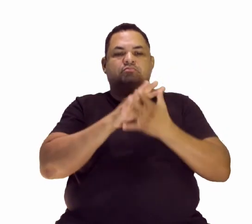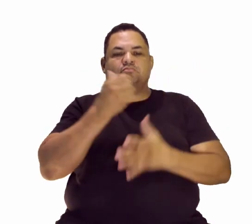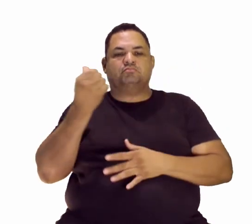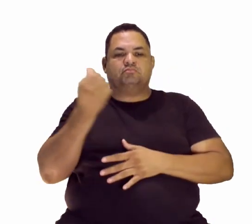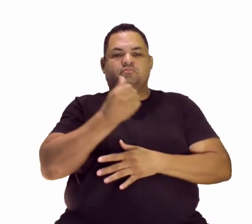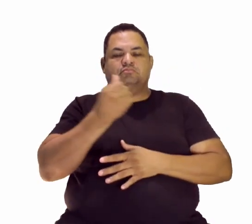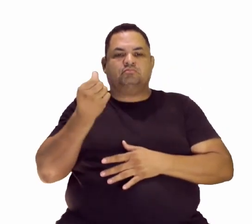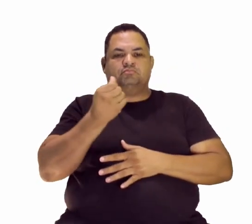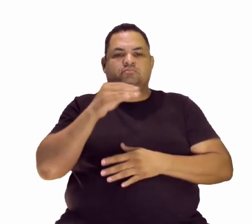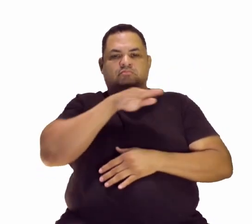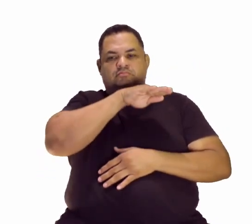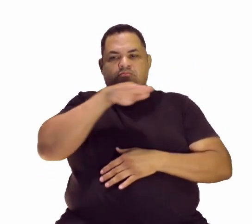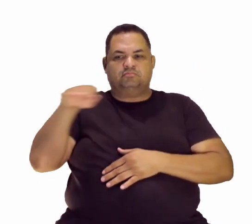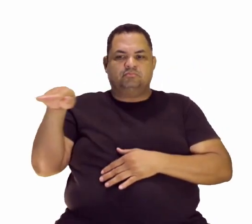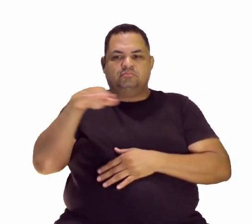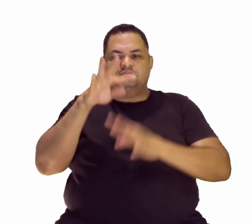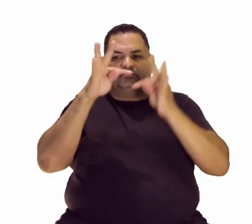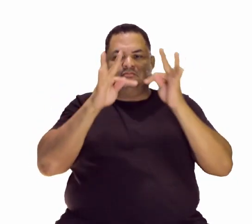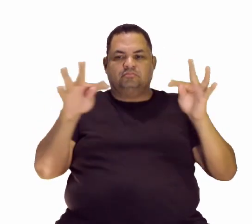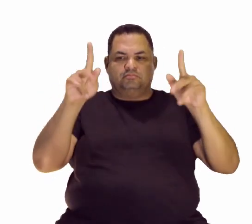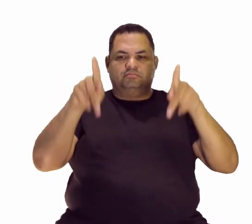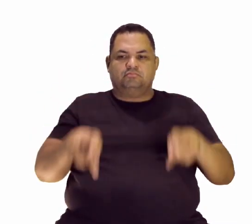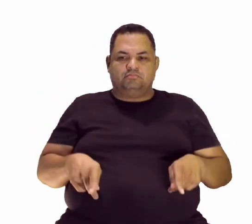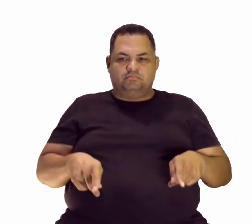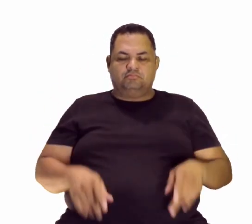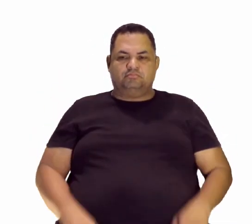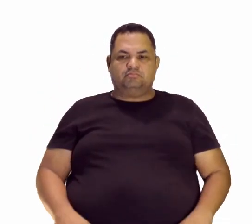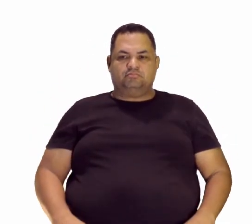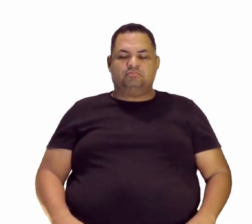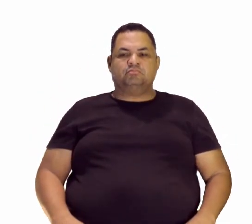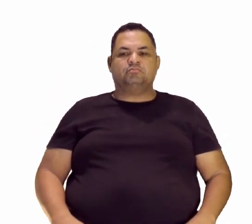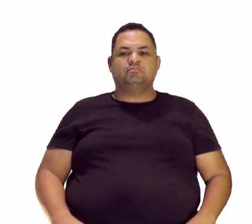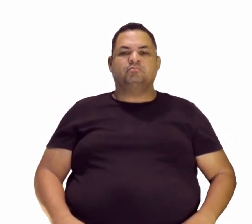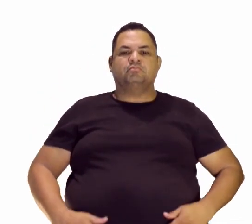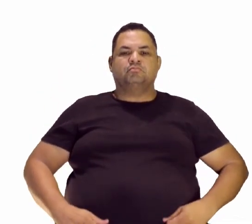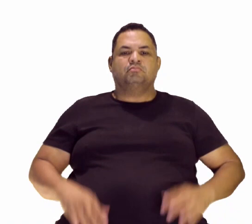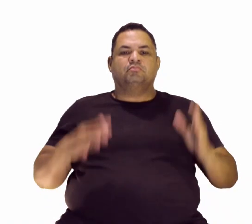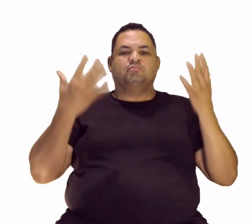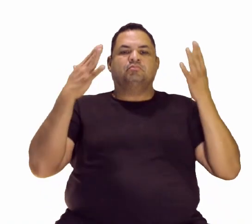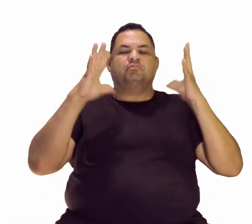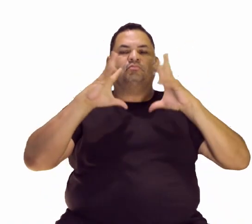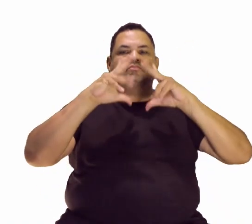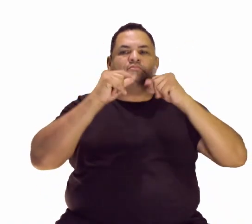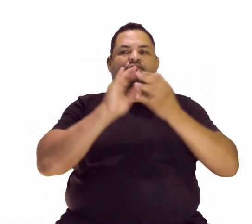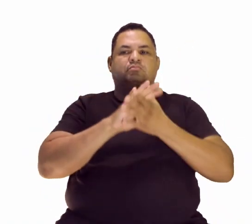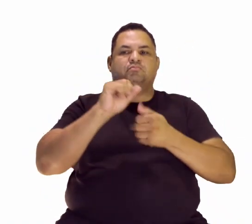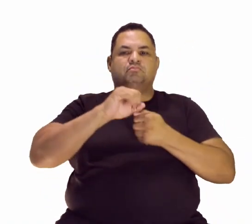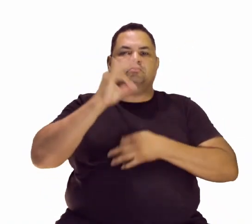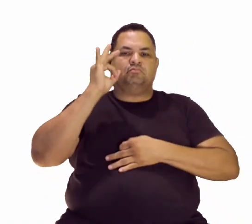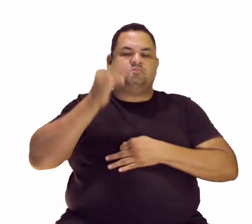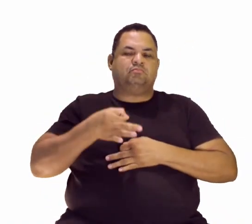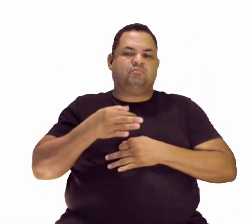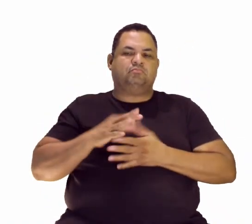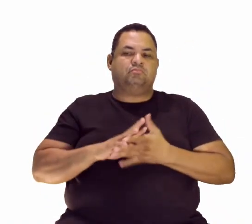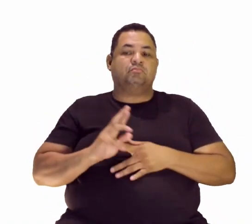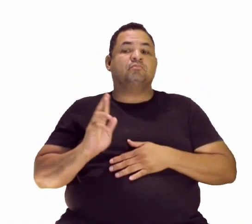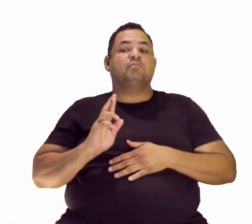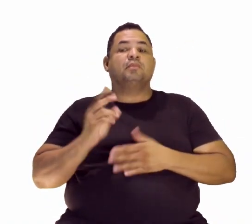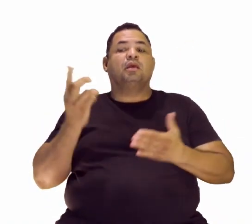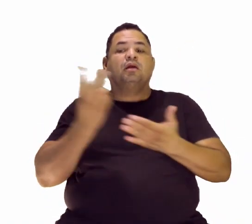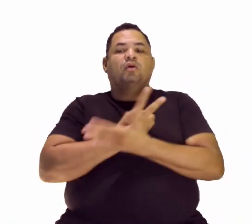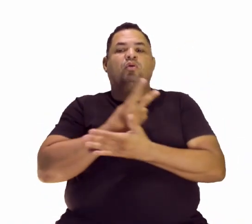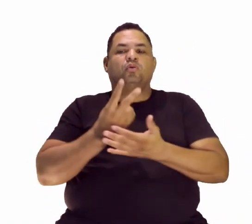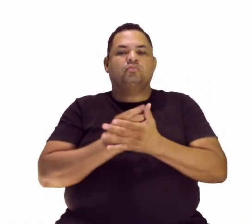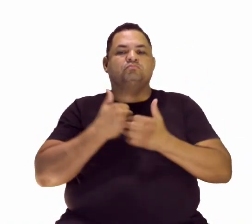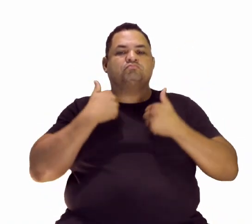período da tabela periódica. Sendo assim, ó, parabéns para todos que acertaram. Os que não acertaram, valeu